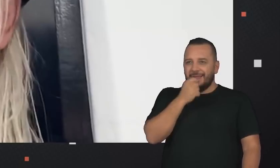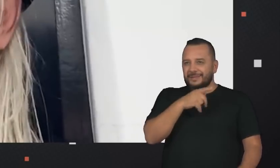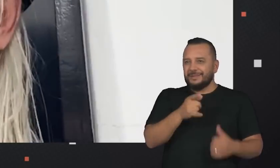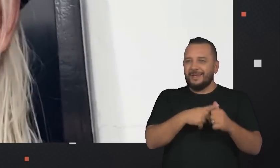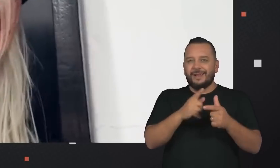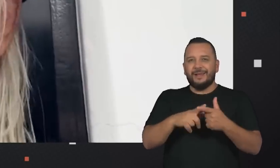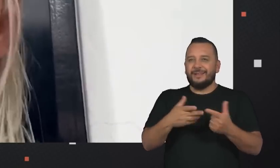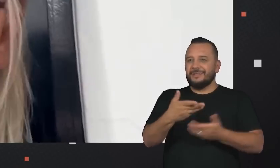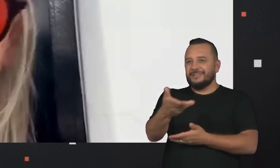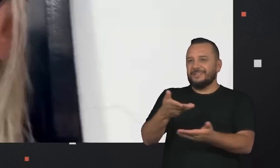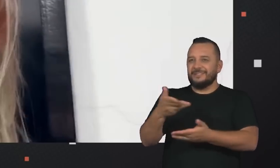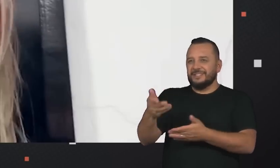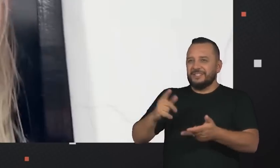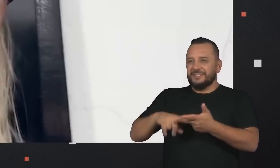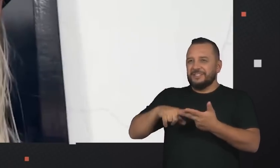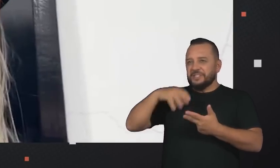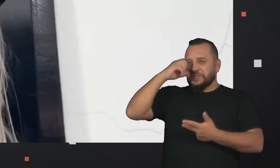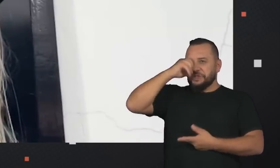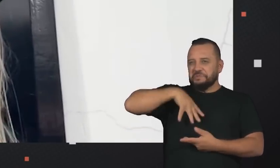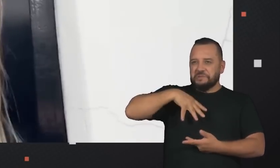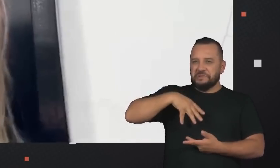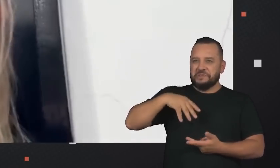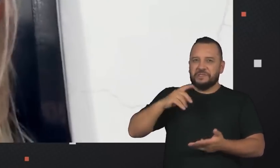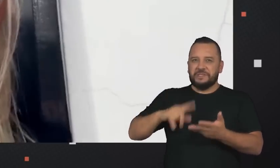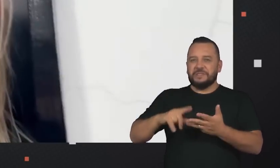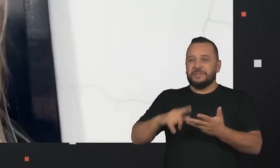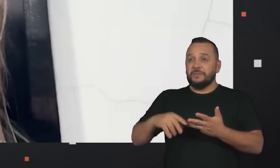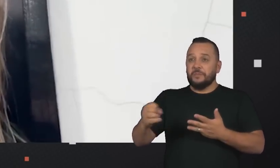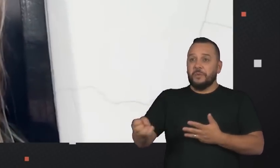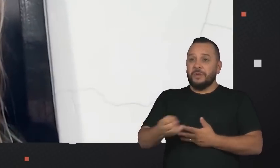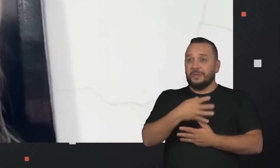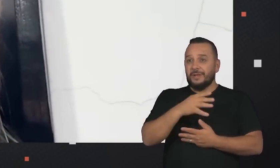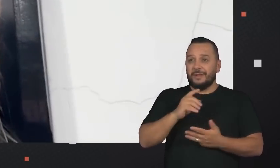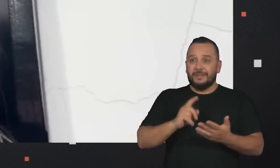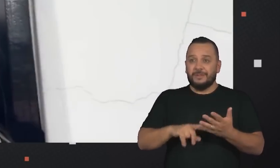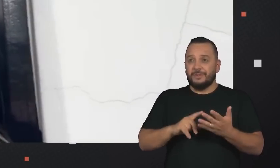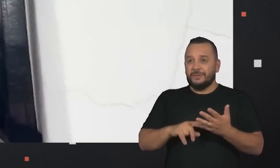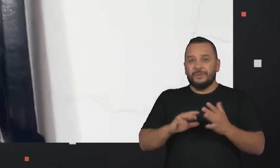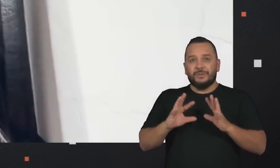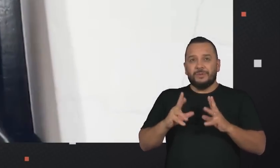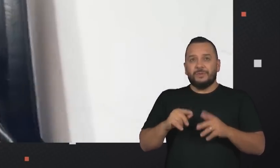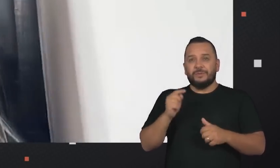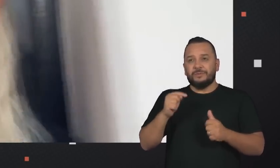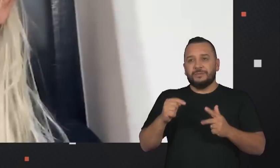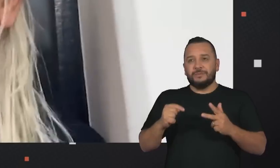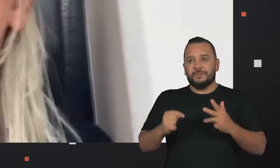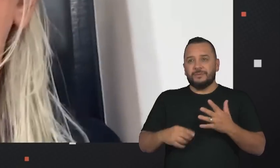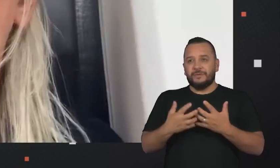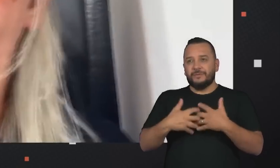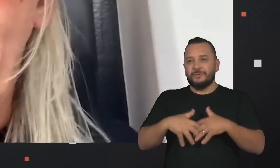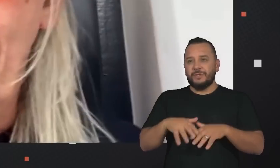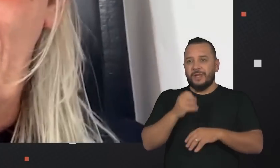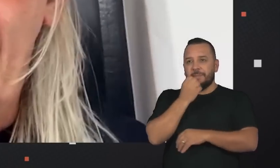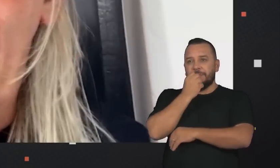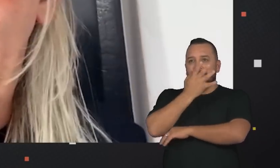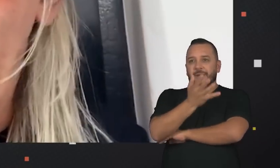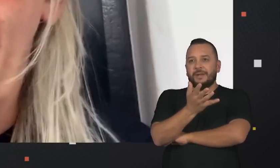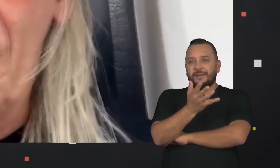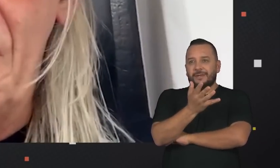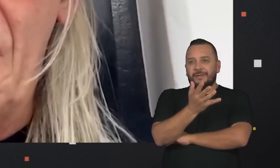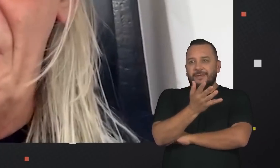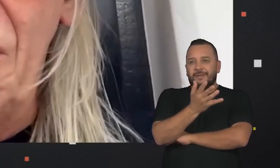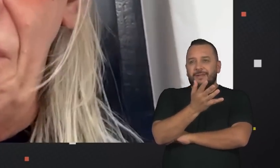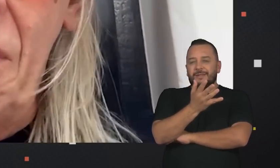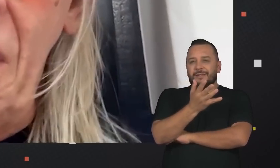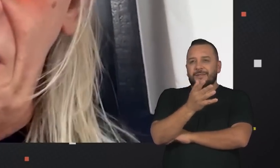atirado, furioso, moderno. E isso tudo, eu falei, isso vai funcionar muito, porque isso era no final